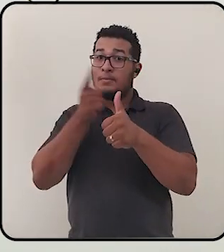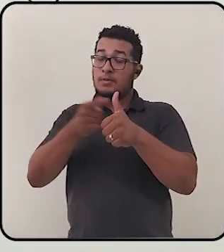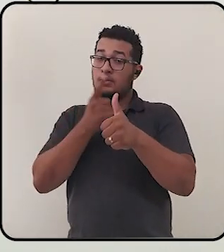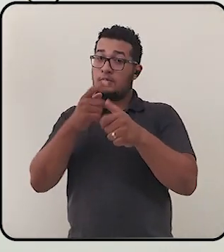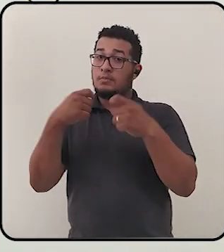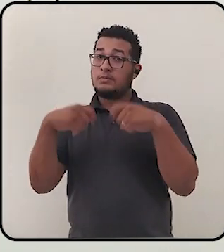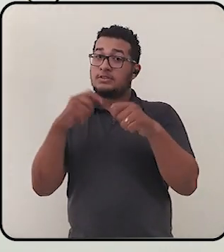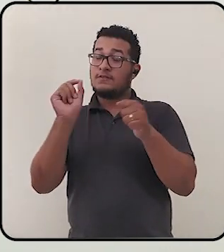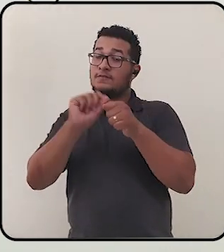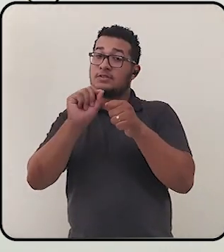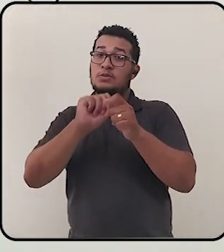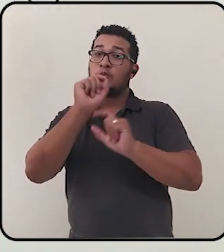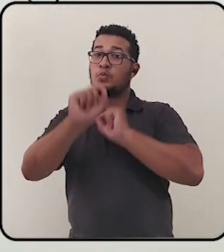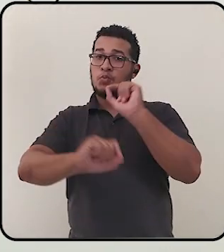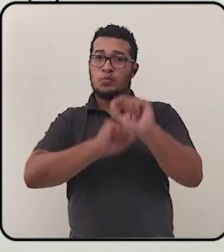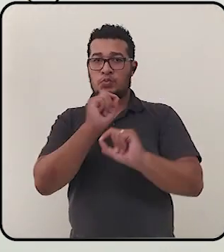Greenwich.